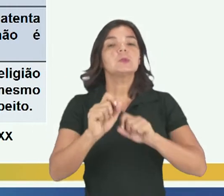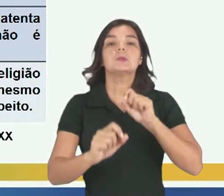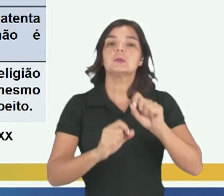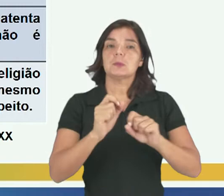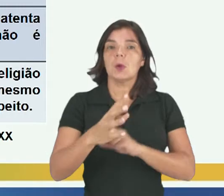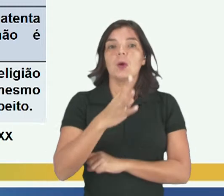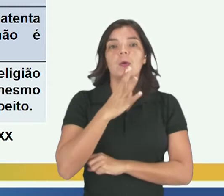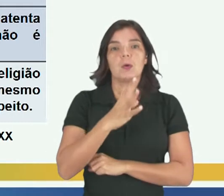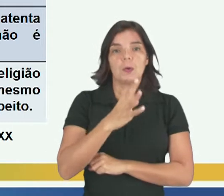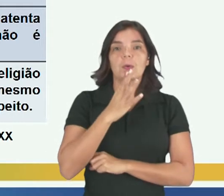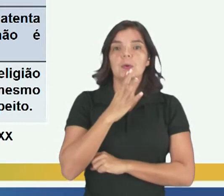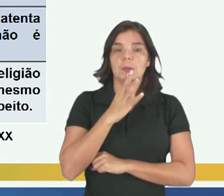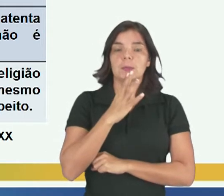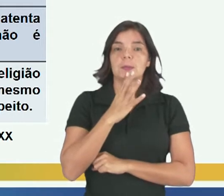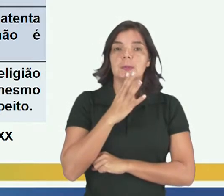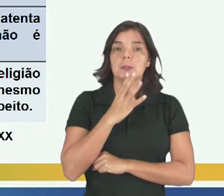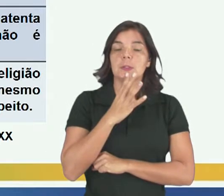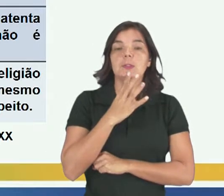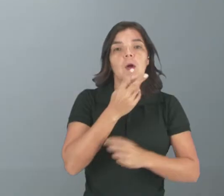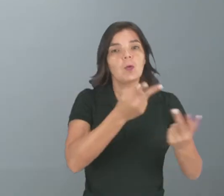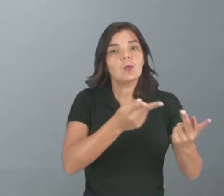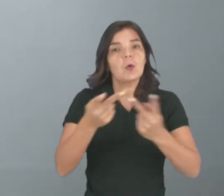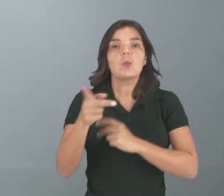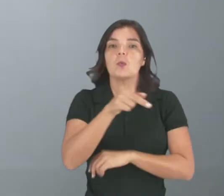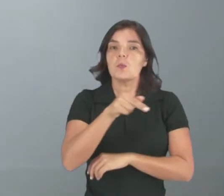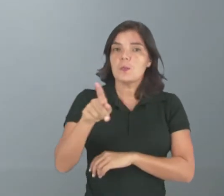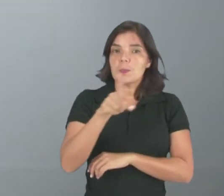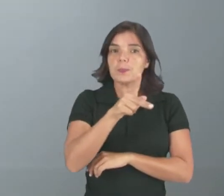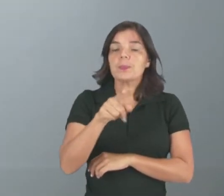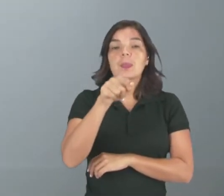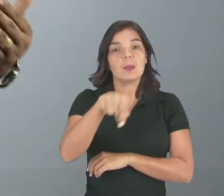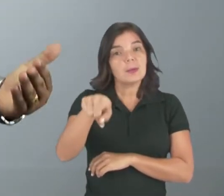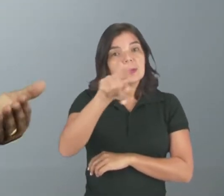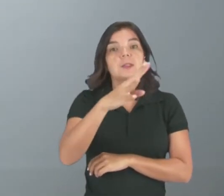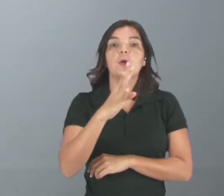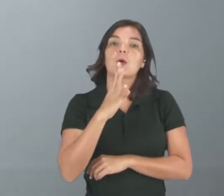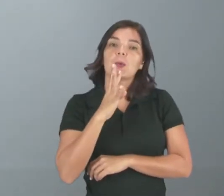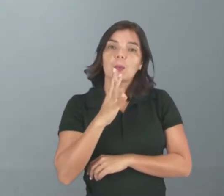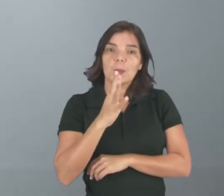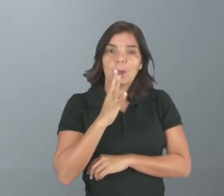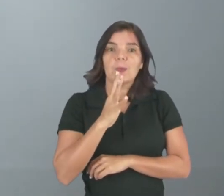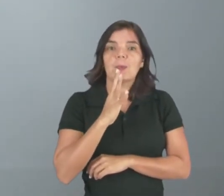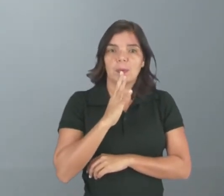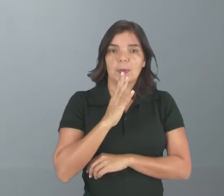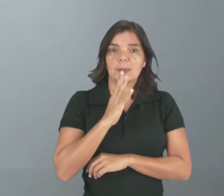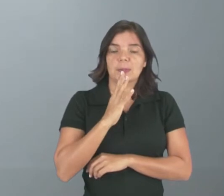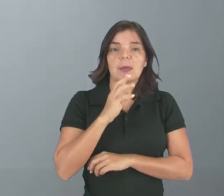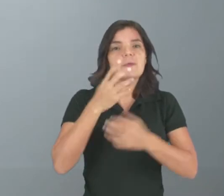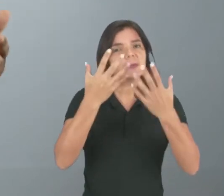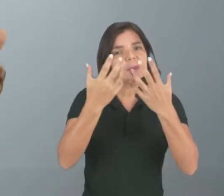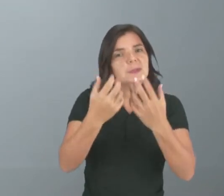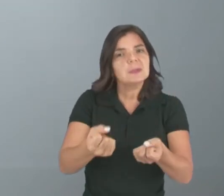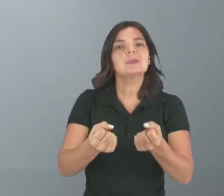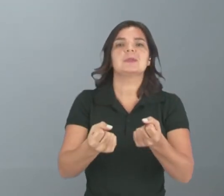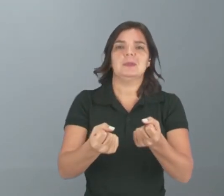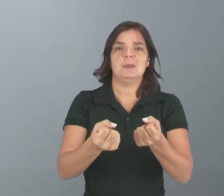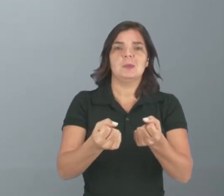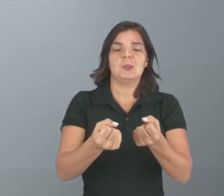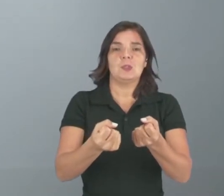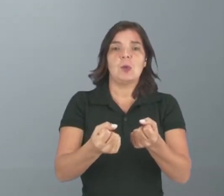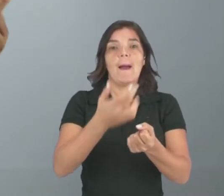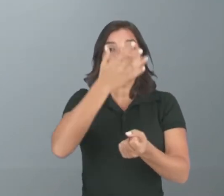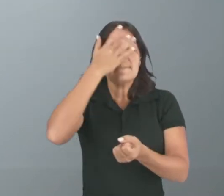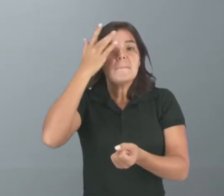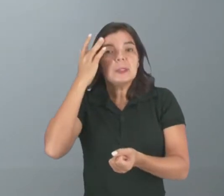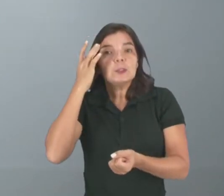precisamos conhecer. Então, o convite que o professor faz é que você conheça, né? Você aceite a forma como